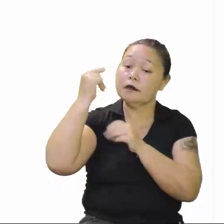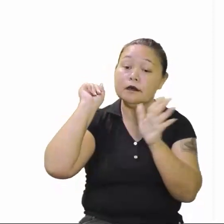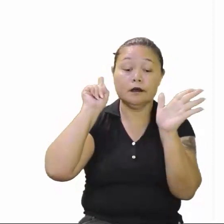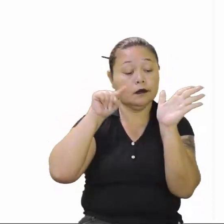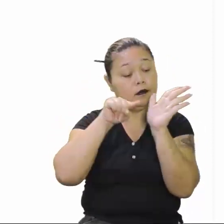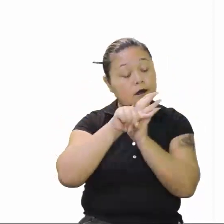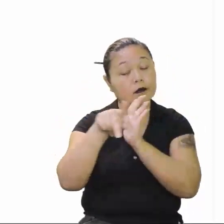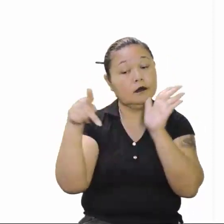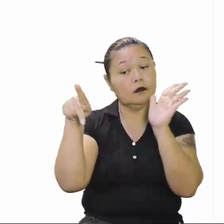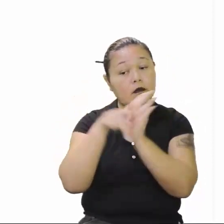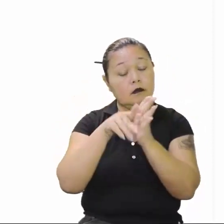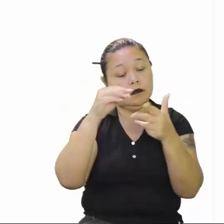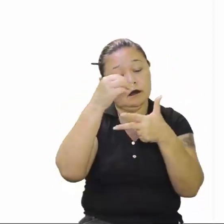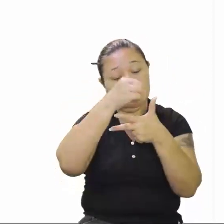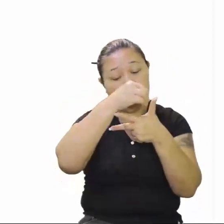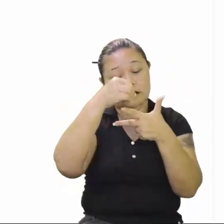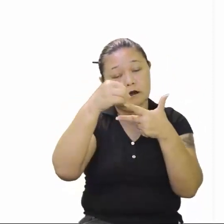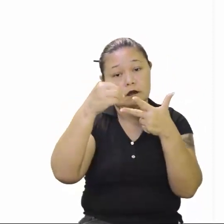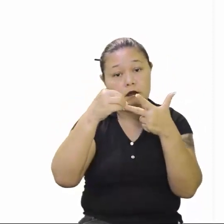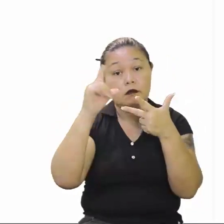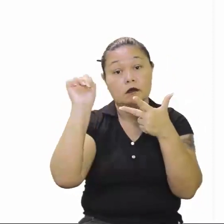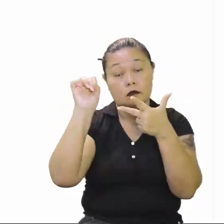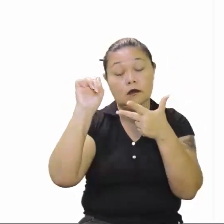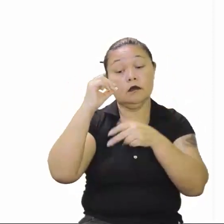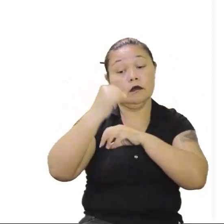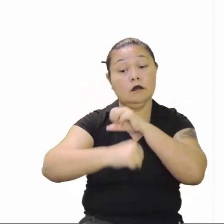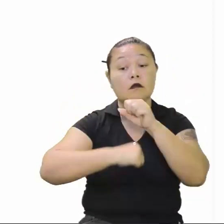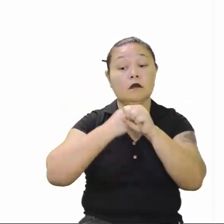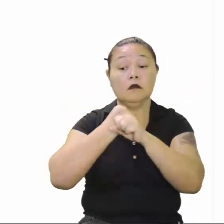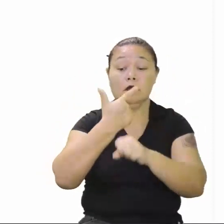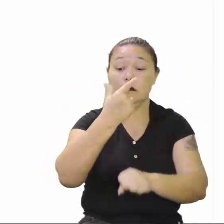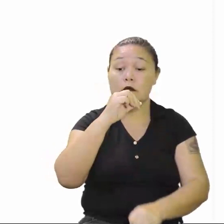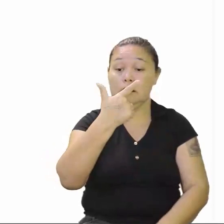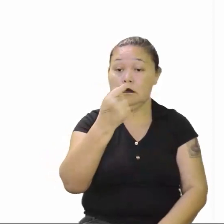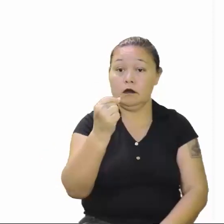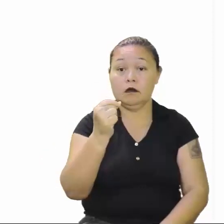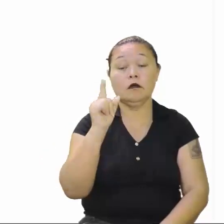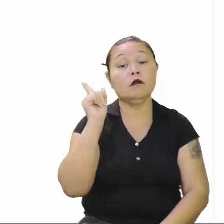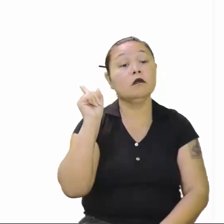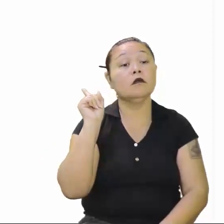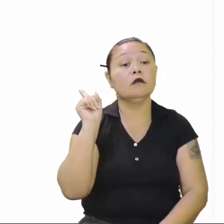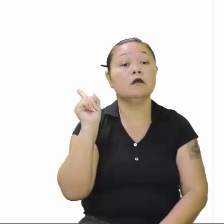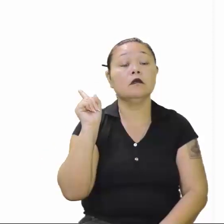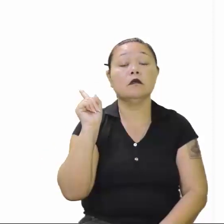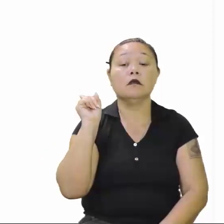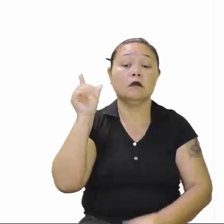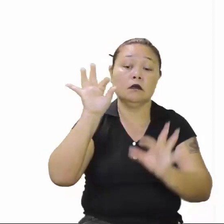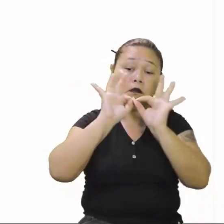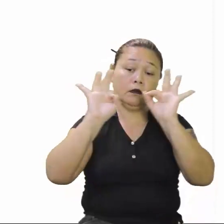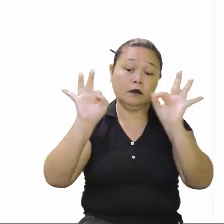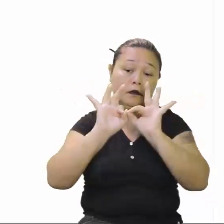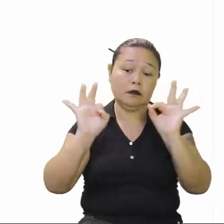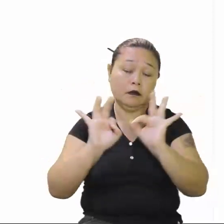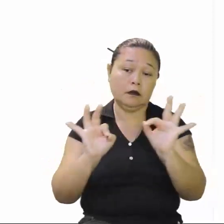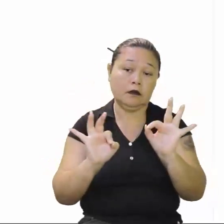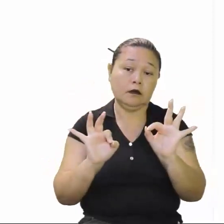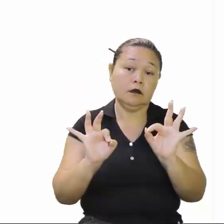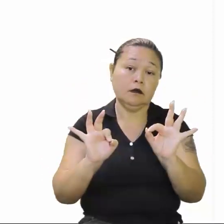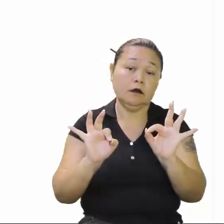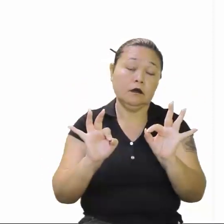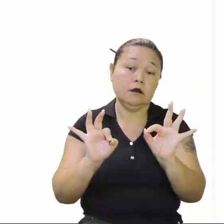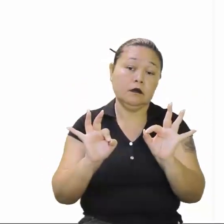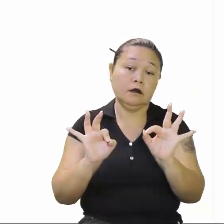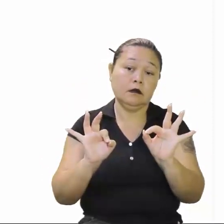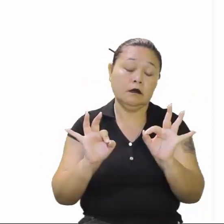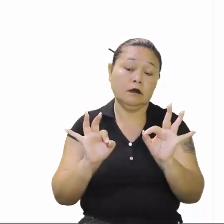E aqui foi no Enem de 2020, onde uma questão tem o seguinte enunciado, hein? Olha o